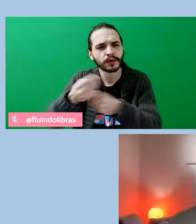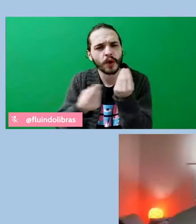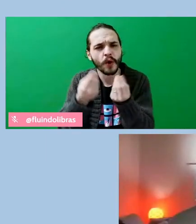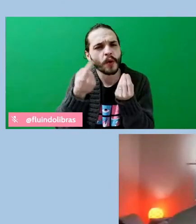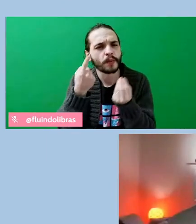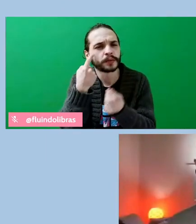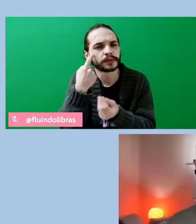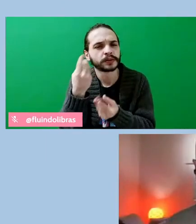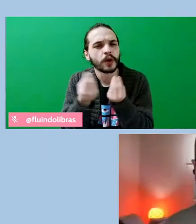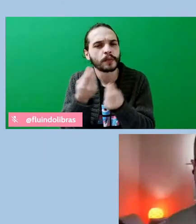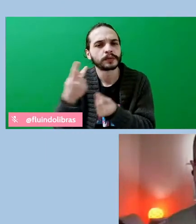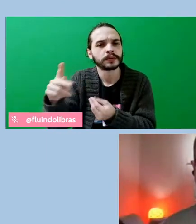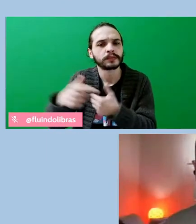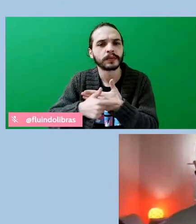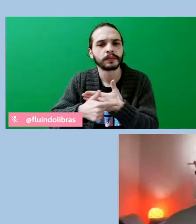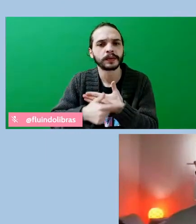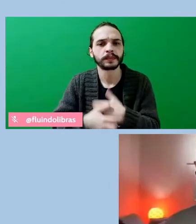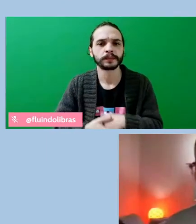diretor?